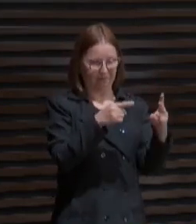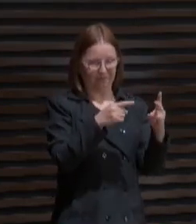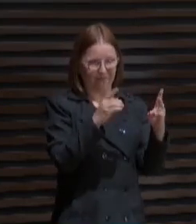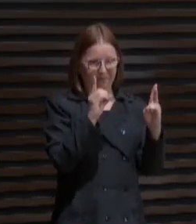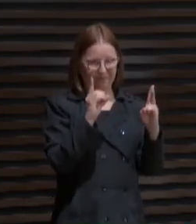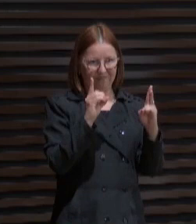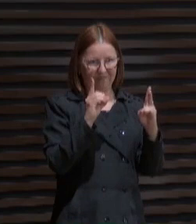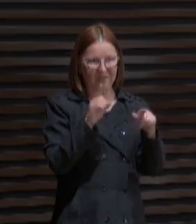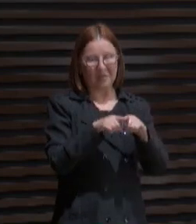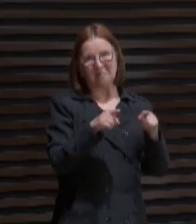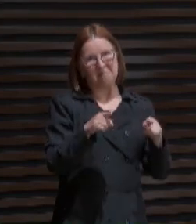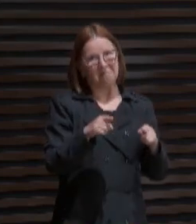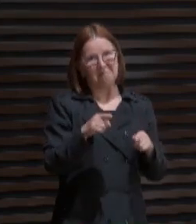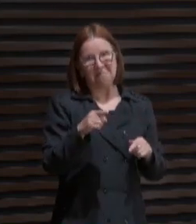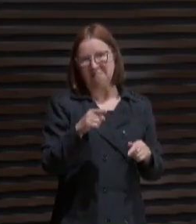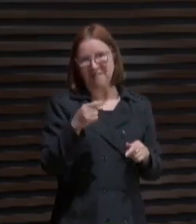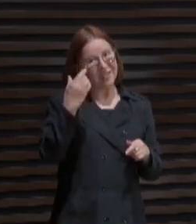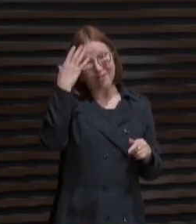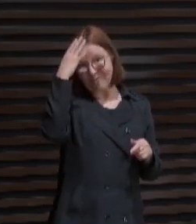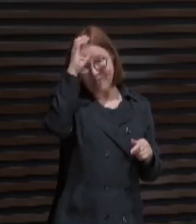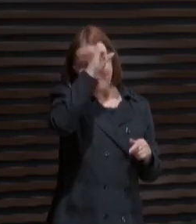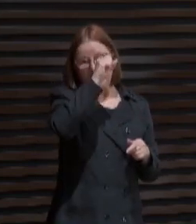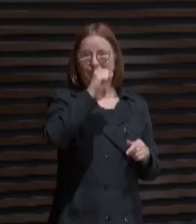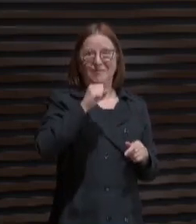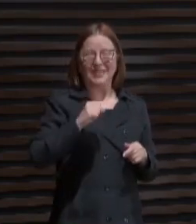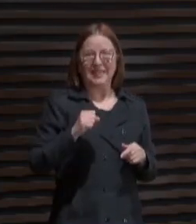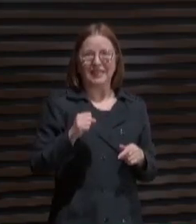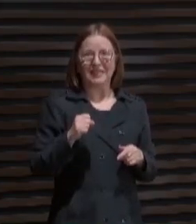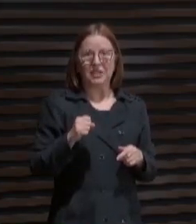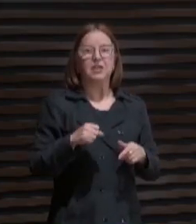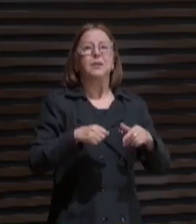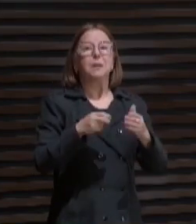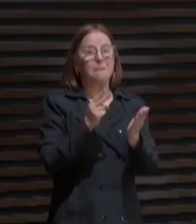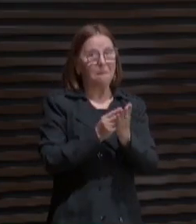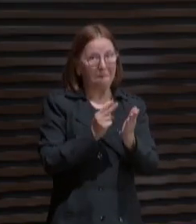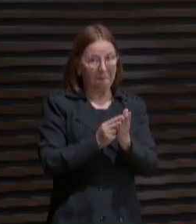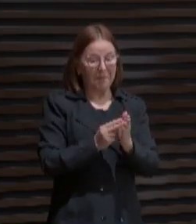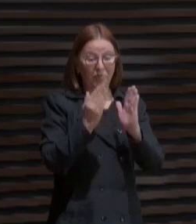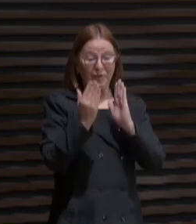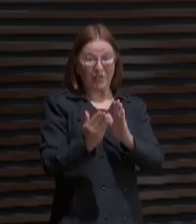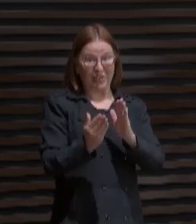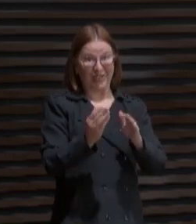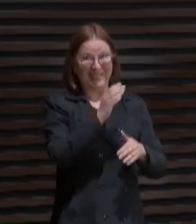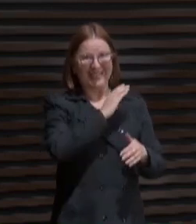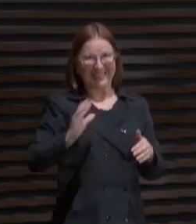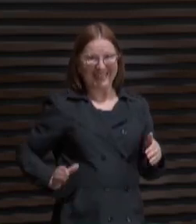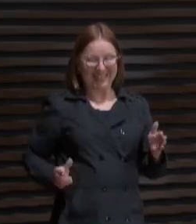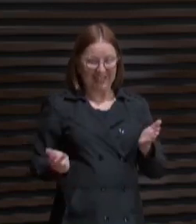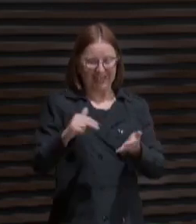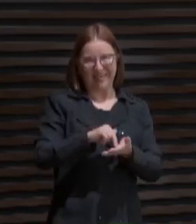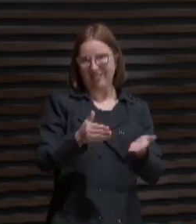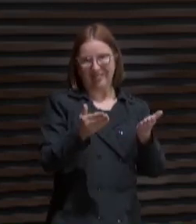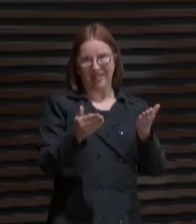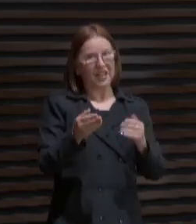conseguem compreender que estão diante do Cristo ressuscitado, não o reconhecem, e vão ali